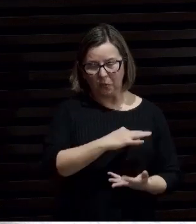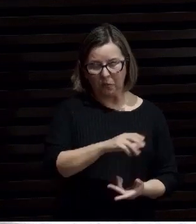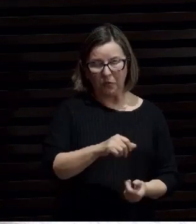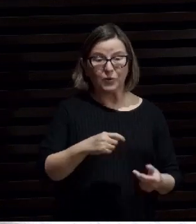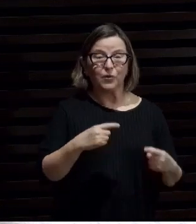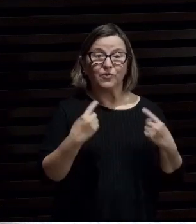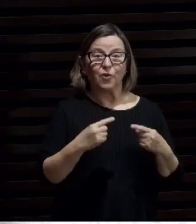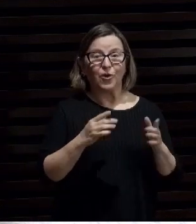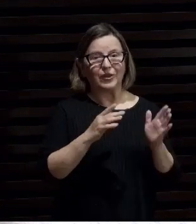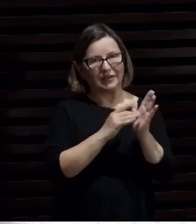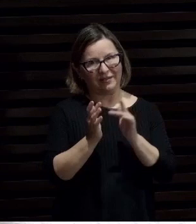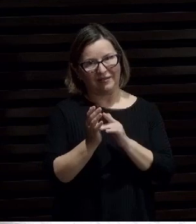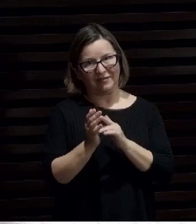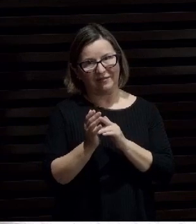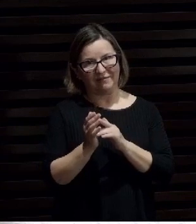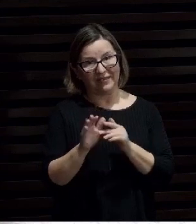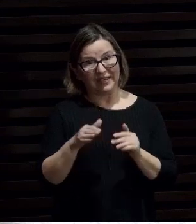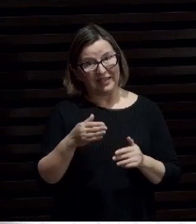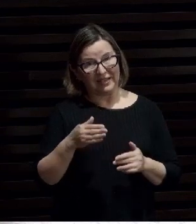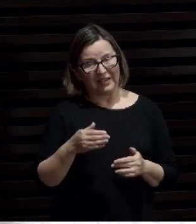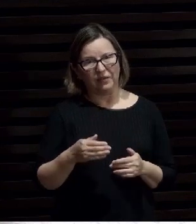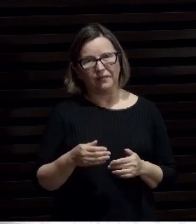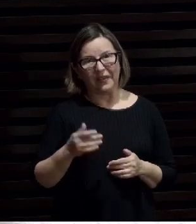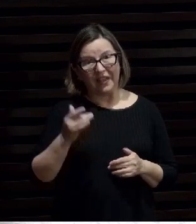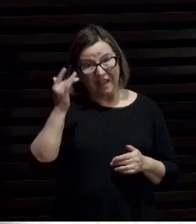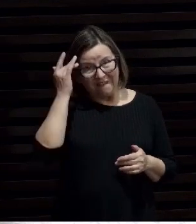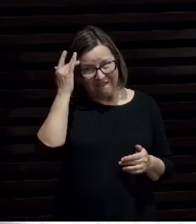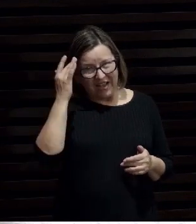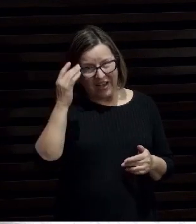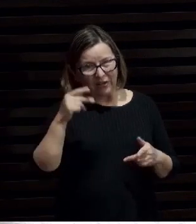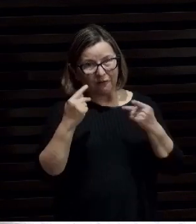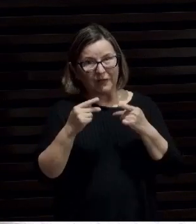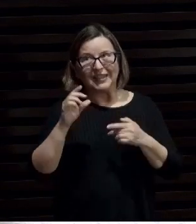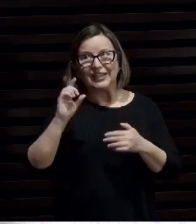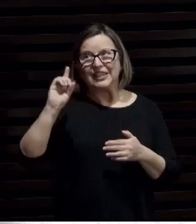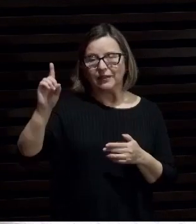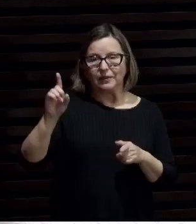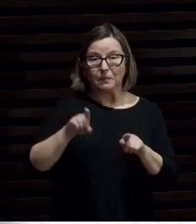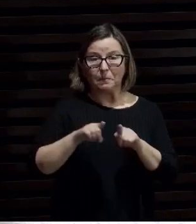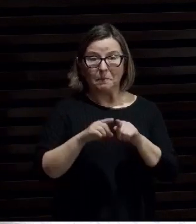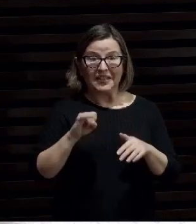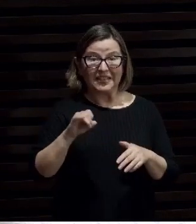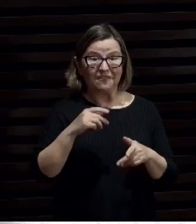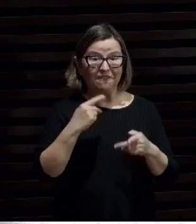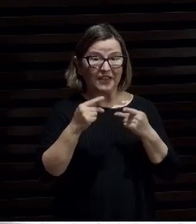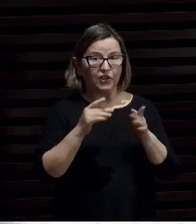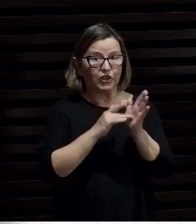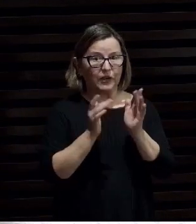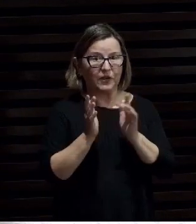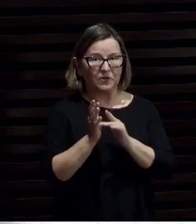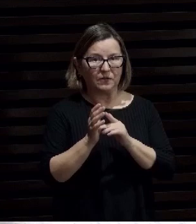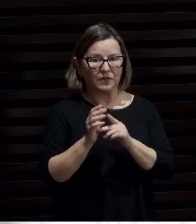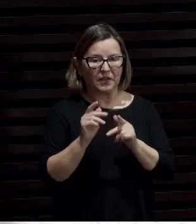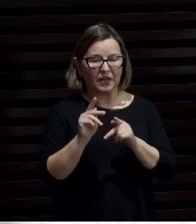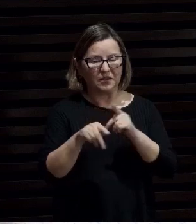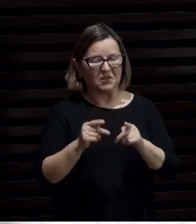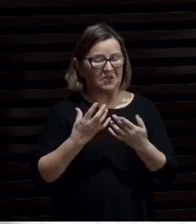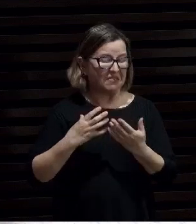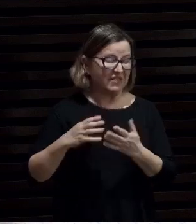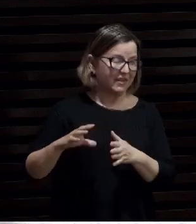Jesus. De modo que é fácil você falar de Deus, mas falar de Jesus é bem mais difícil. E por isso, Nicodemos